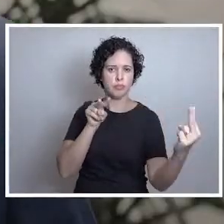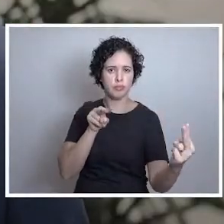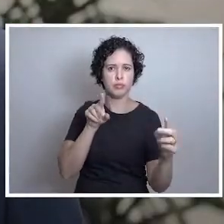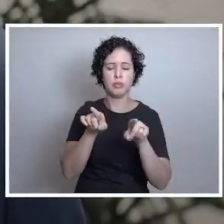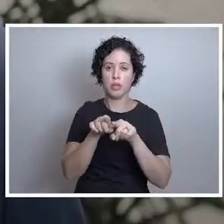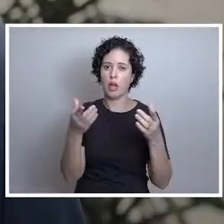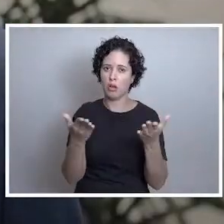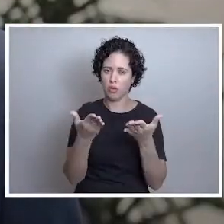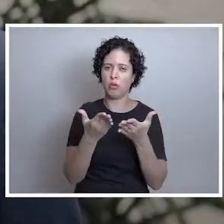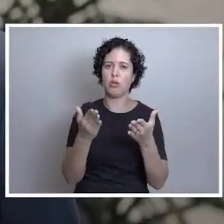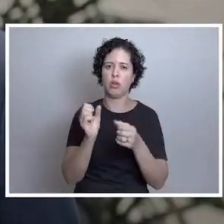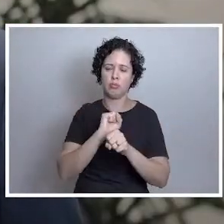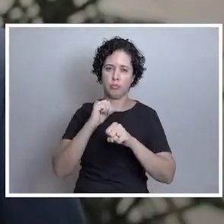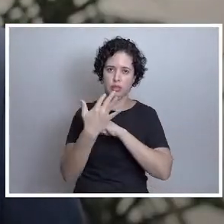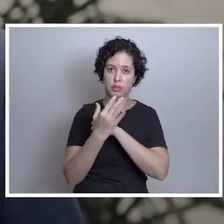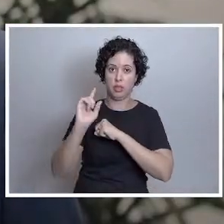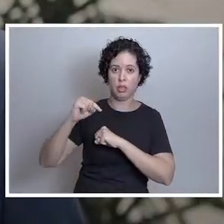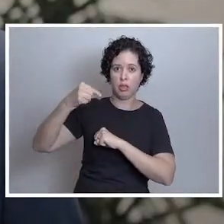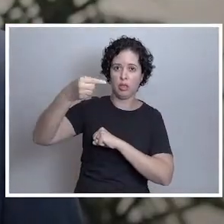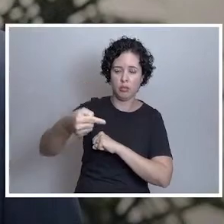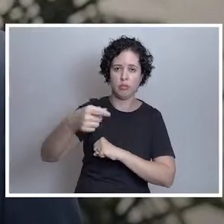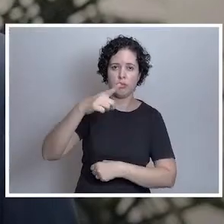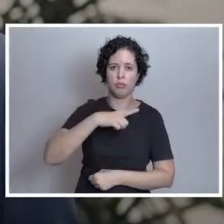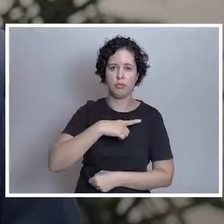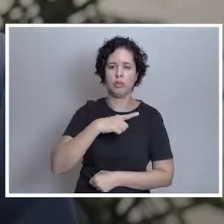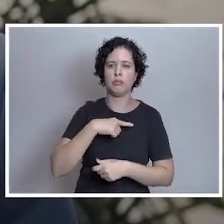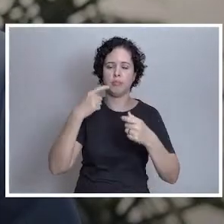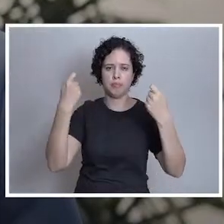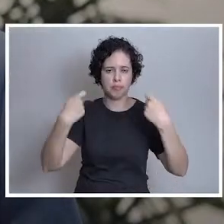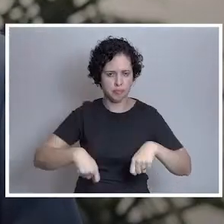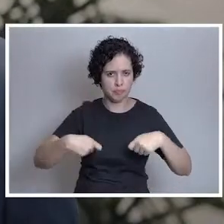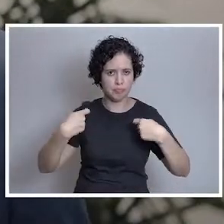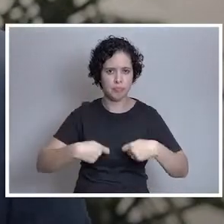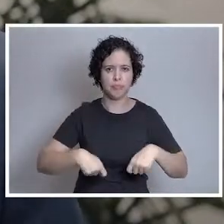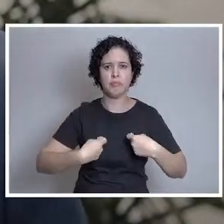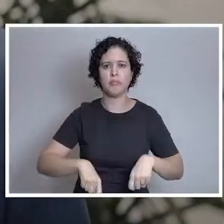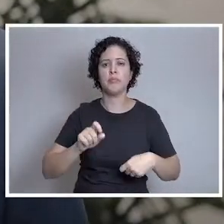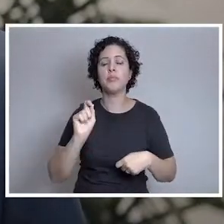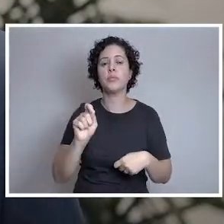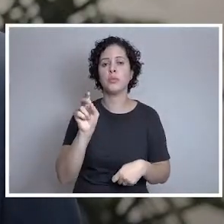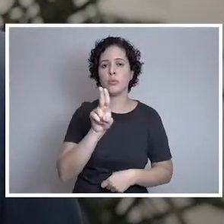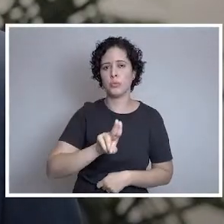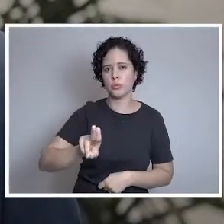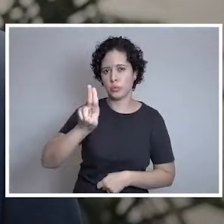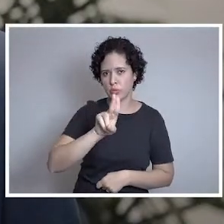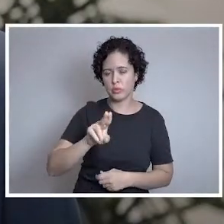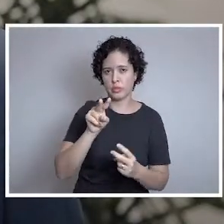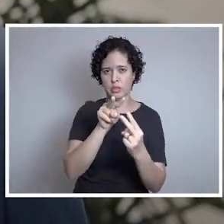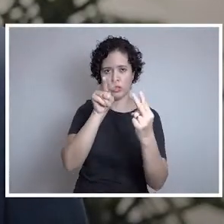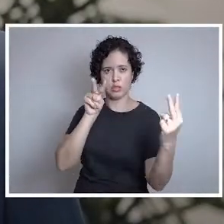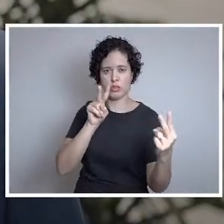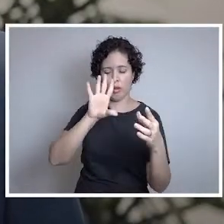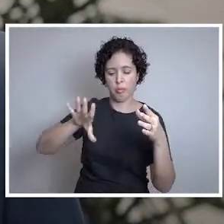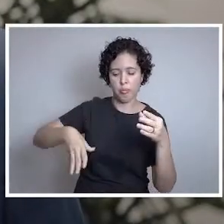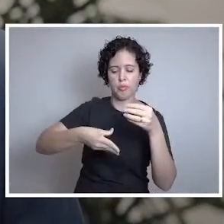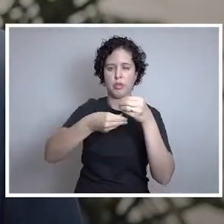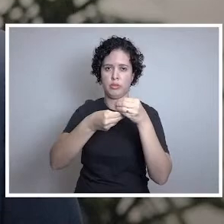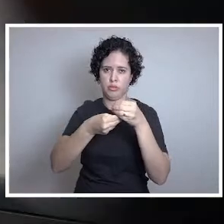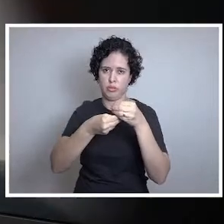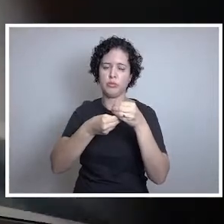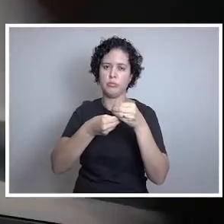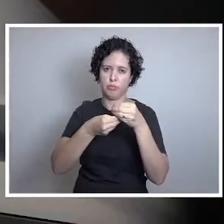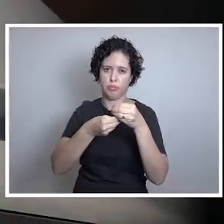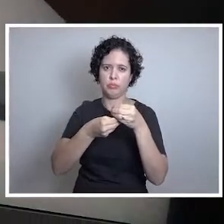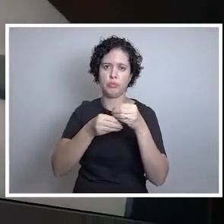médio, mas, acima de tudo, contribuir para a entrada e a formação de pessoas de nível superior. Rondônia, o